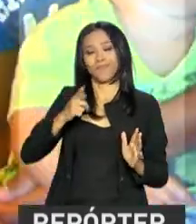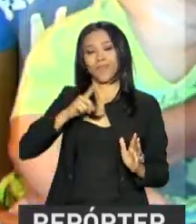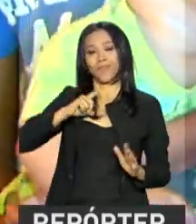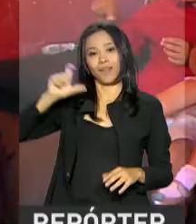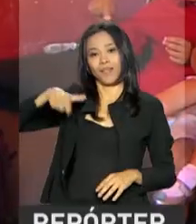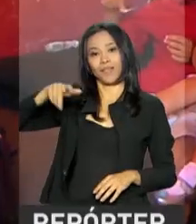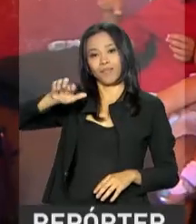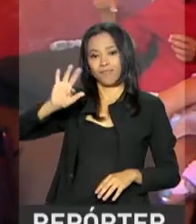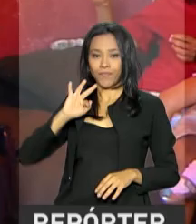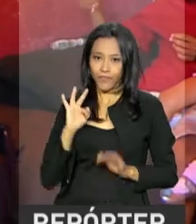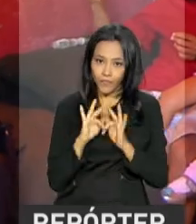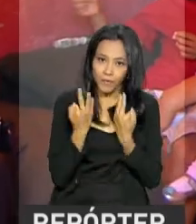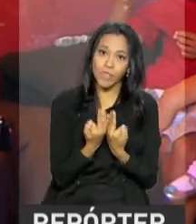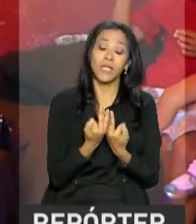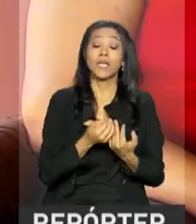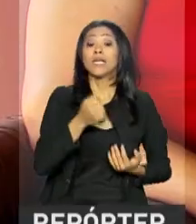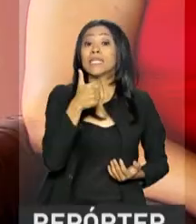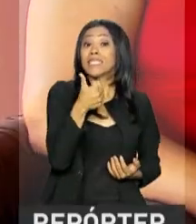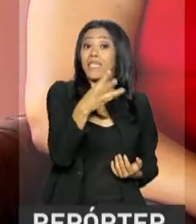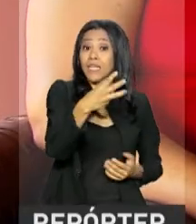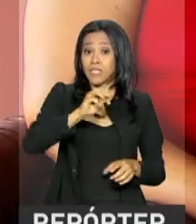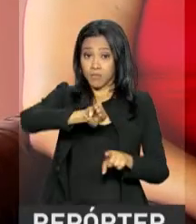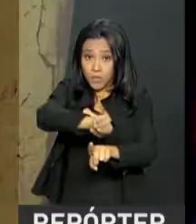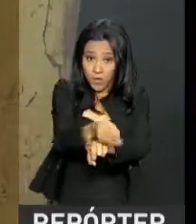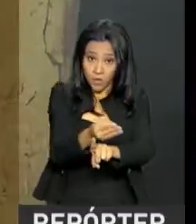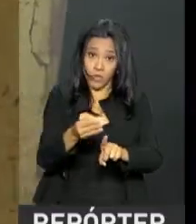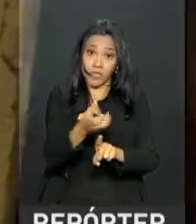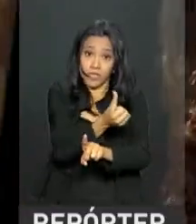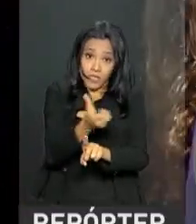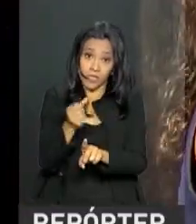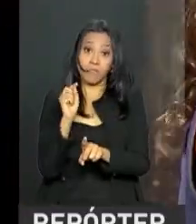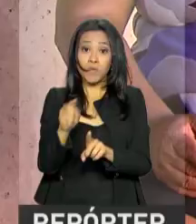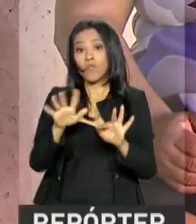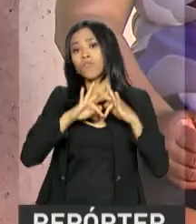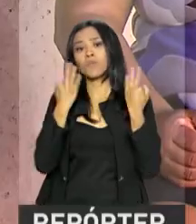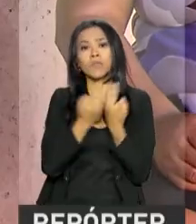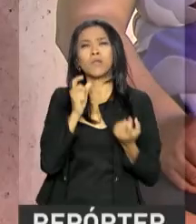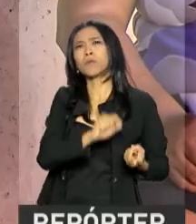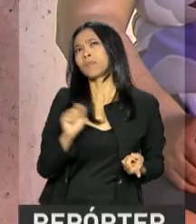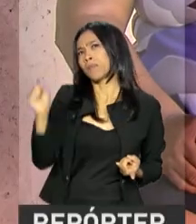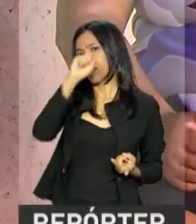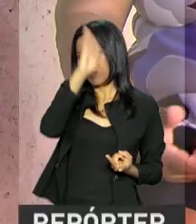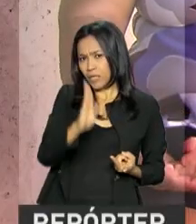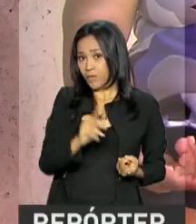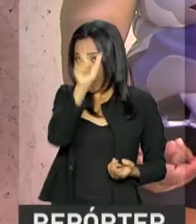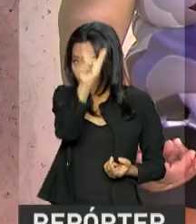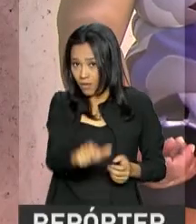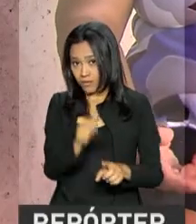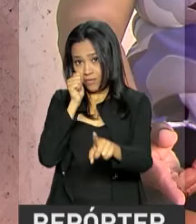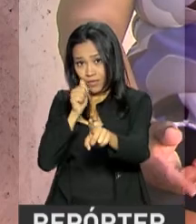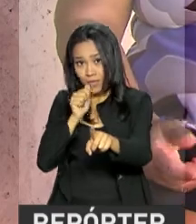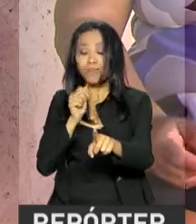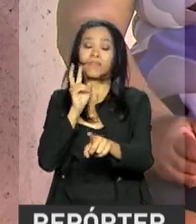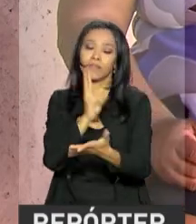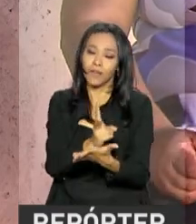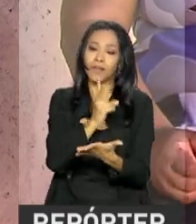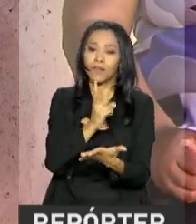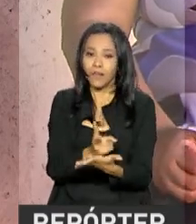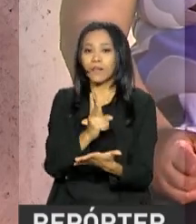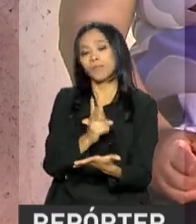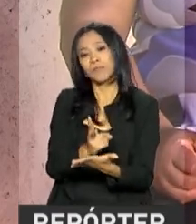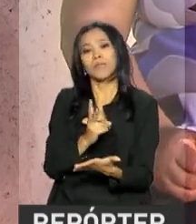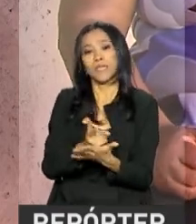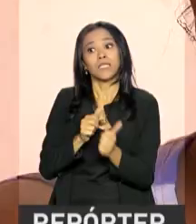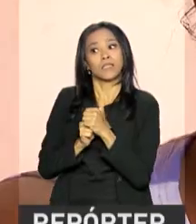recursos a 13 milhões e 700 mil famílias em todo o país o'neill diz que faz todo o acompanhamento pedido